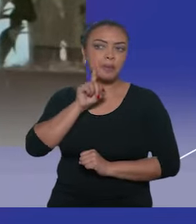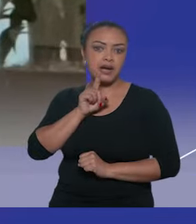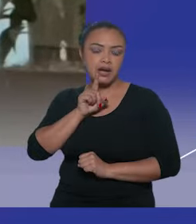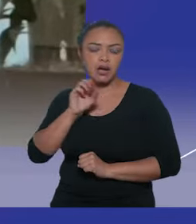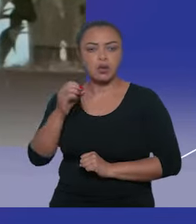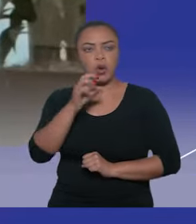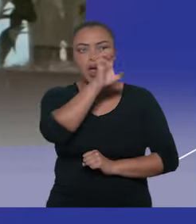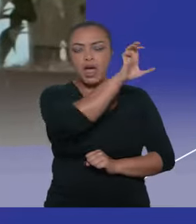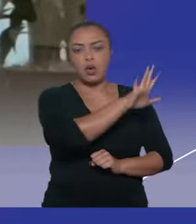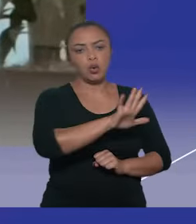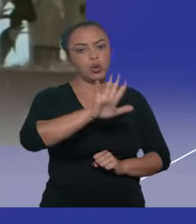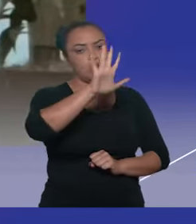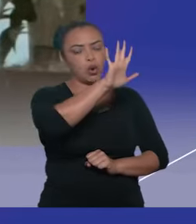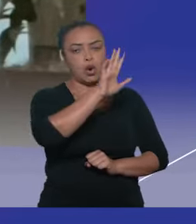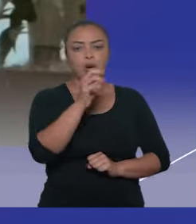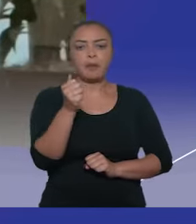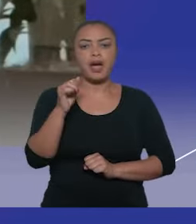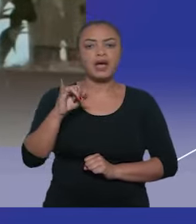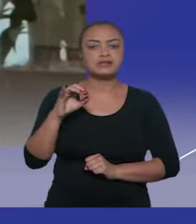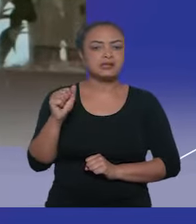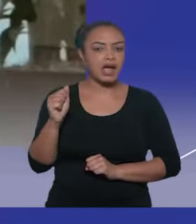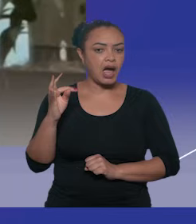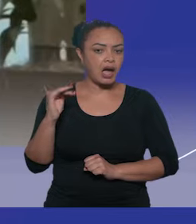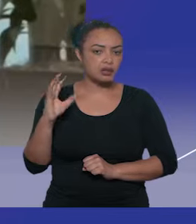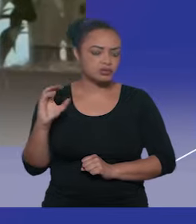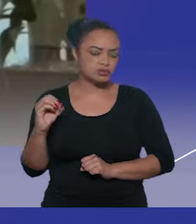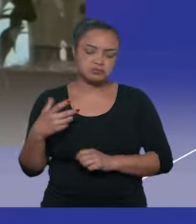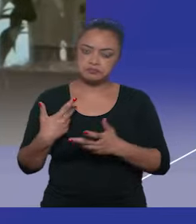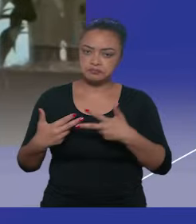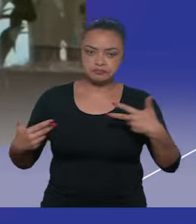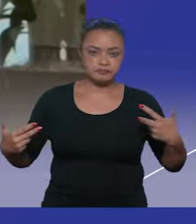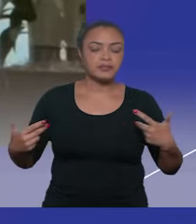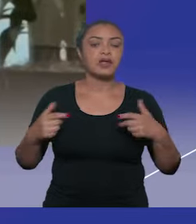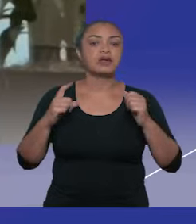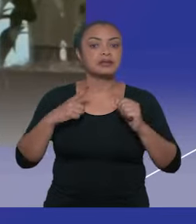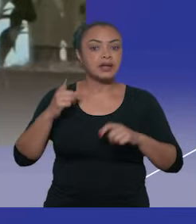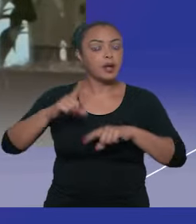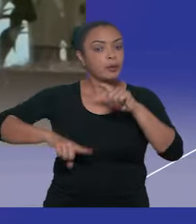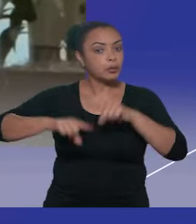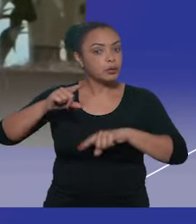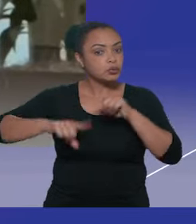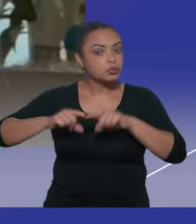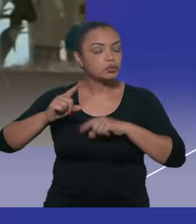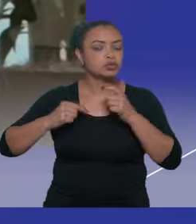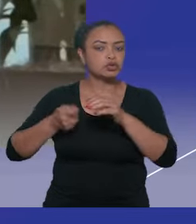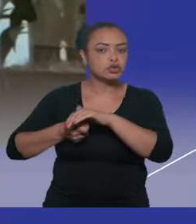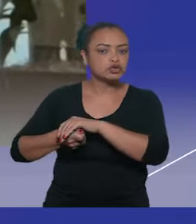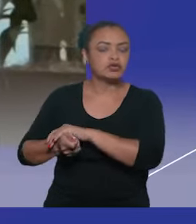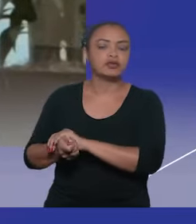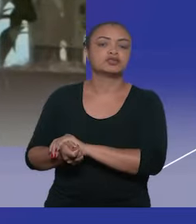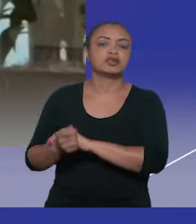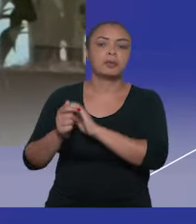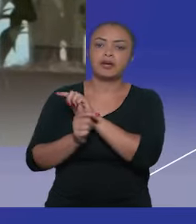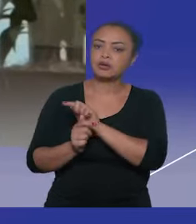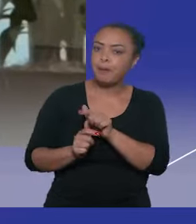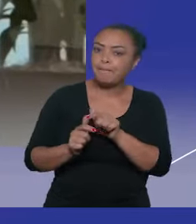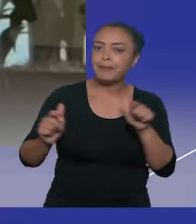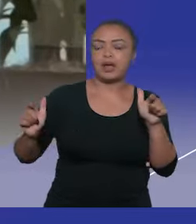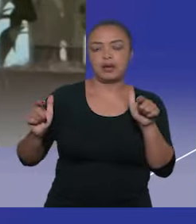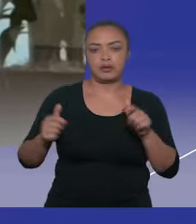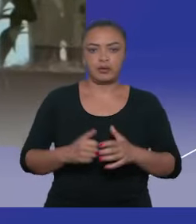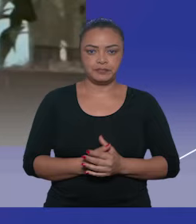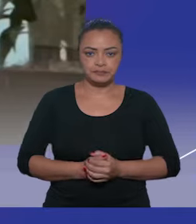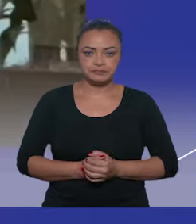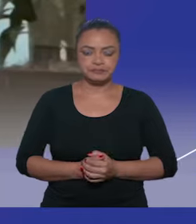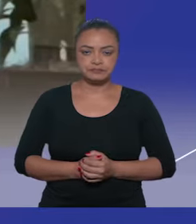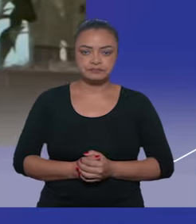investimentos aqui fora no mercado internacional, seja no mercado americano, mas também no mercado europeu, asiático. Então, você traz uma gama